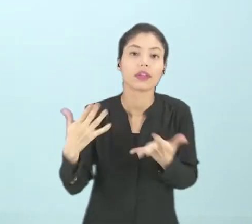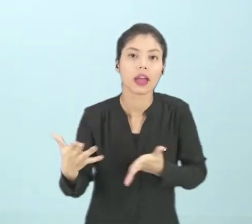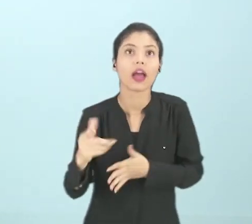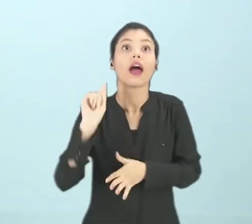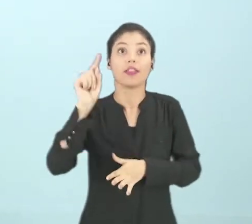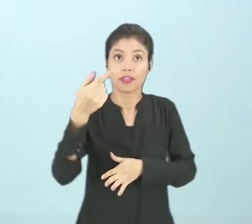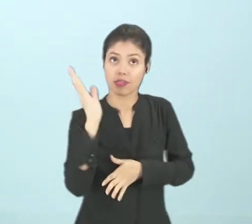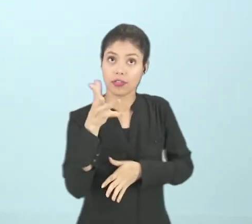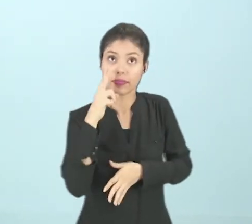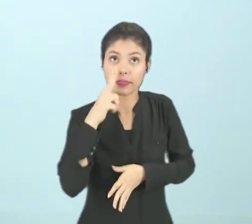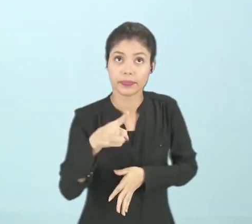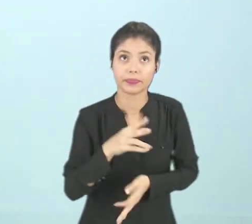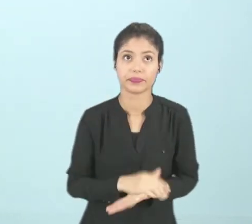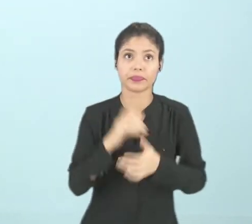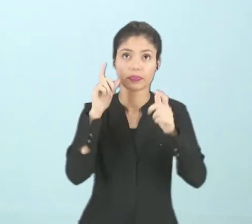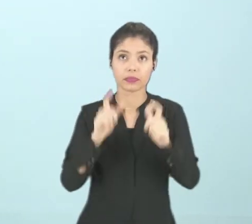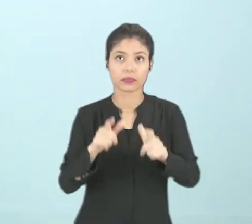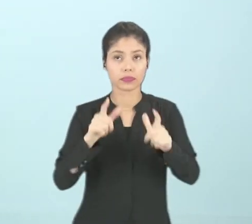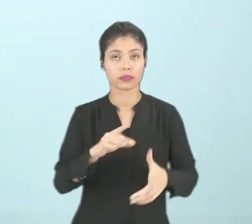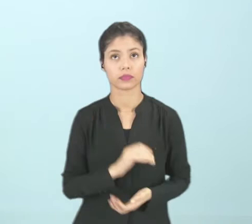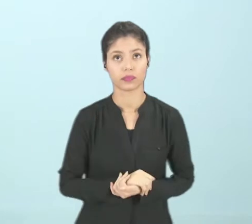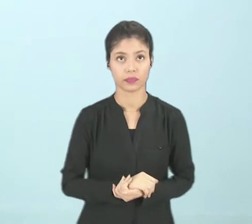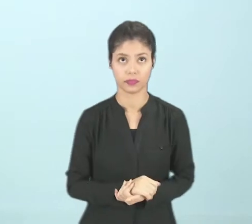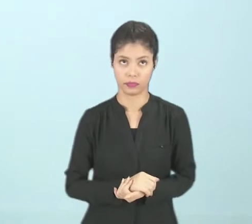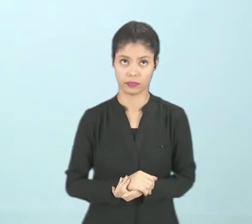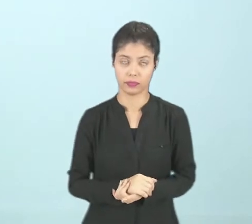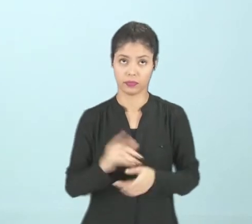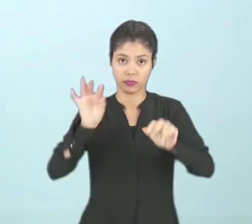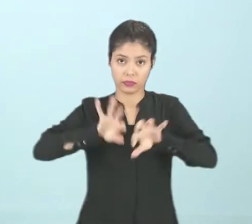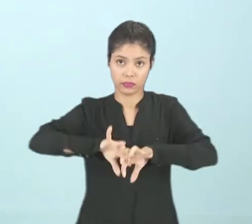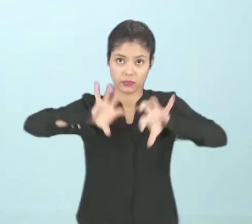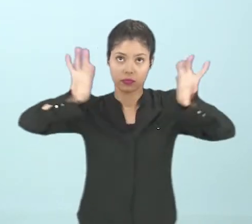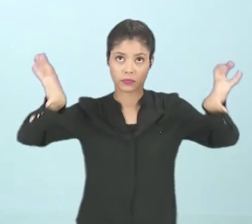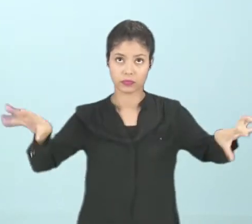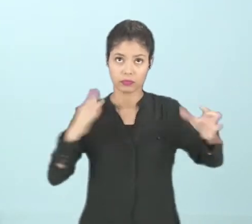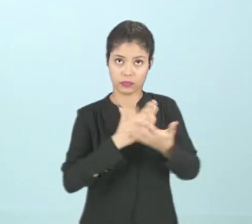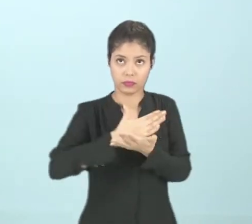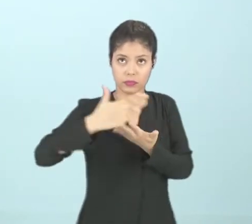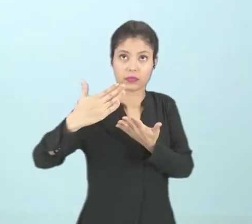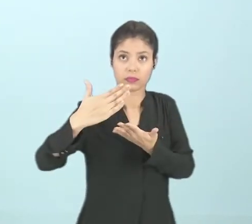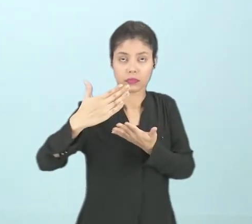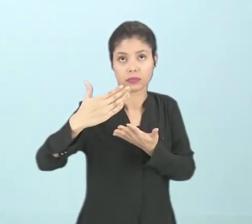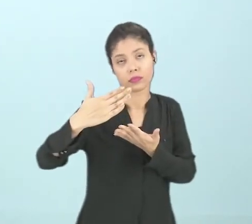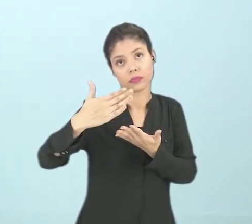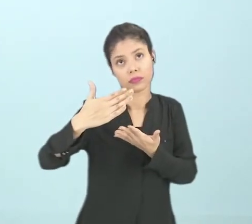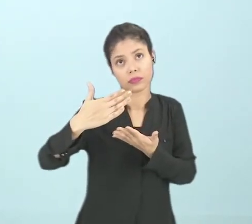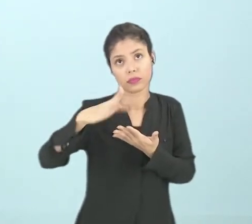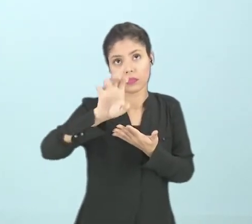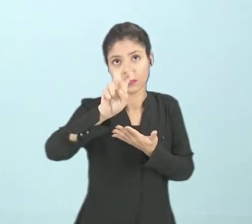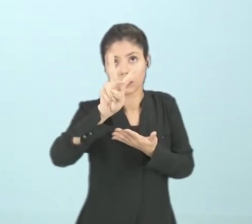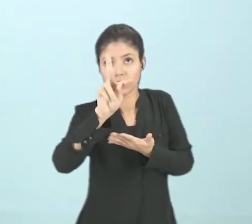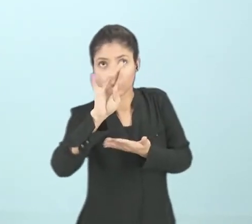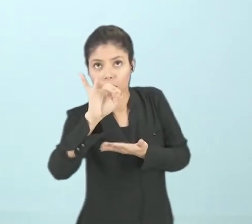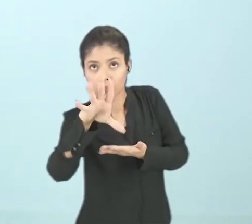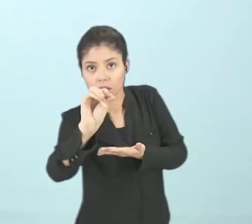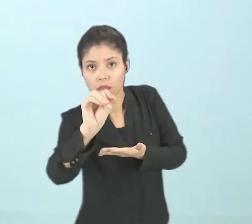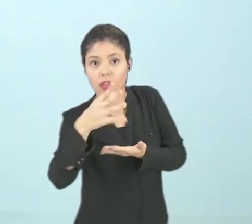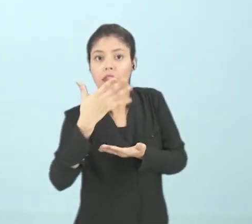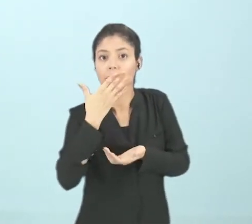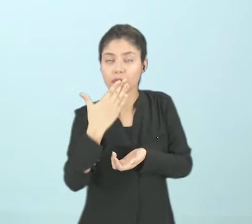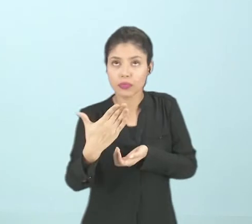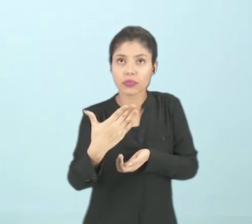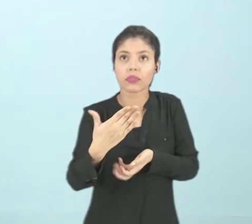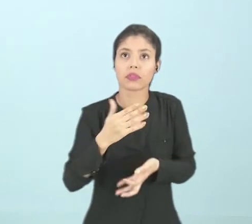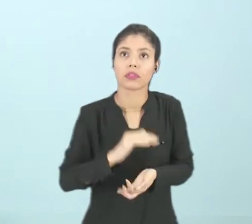que nós já vimos, onde devemos separar inicialmente o evento que ele está